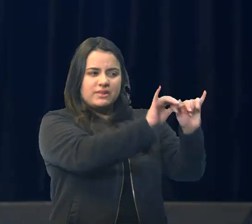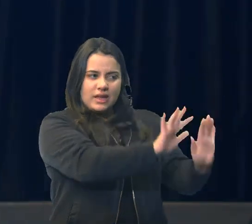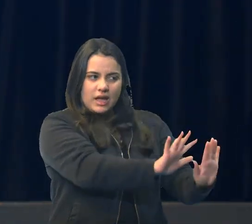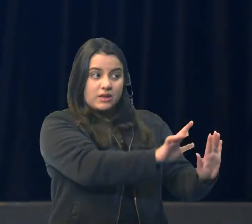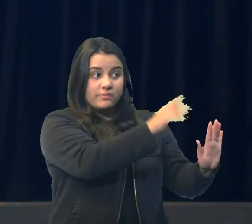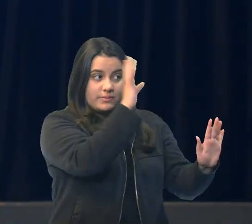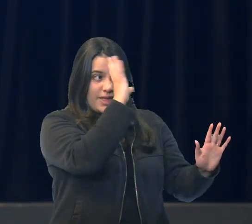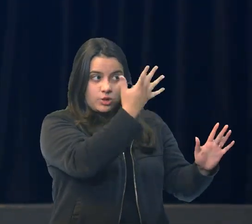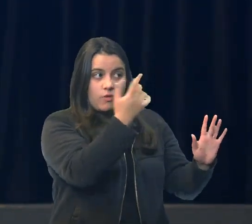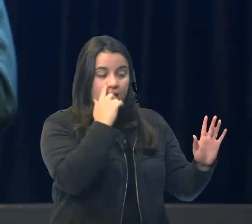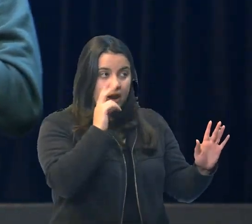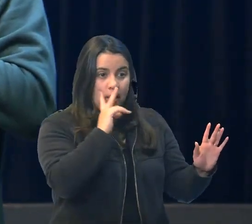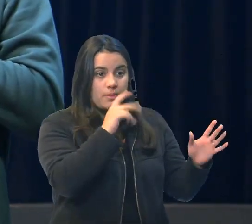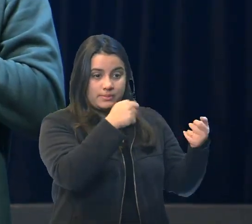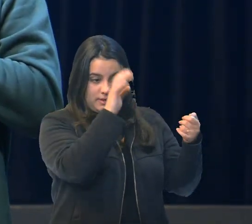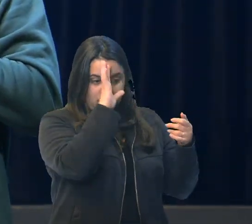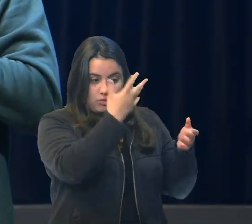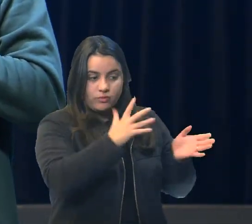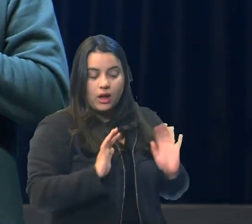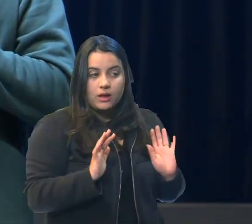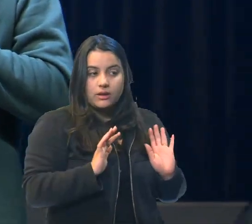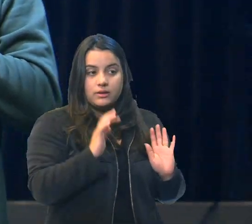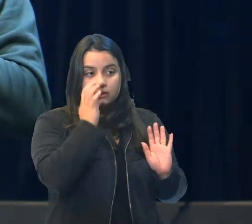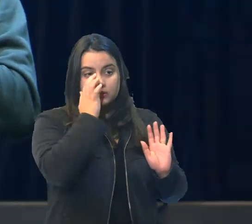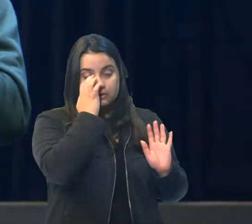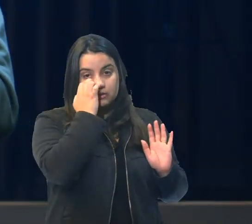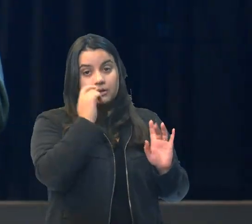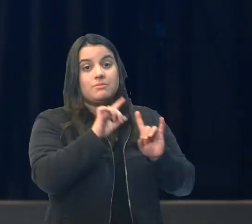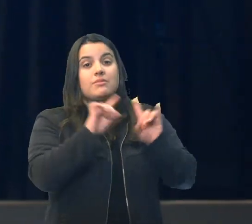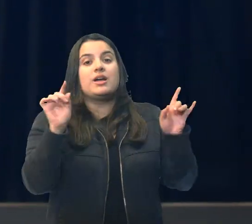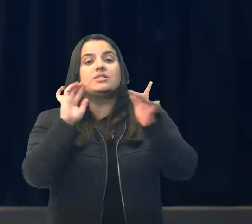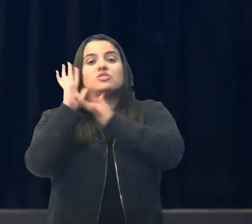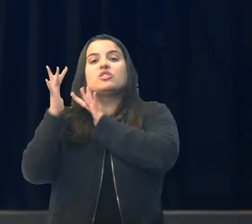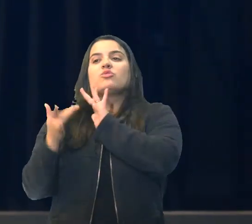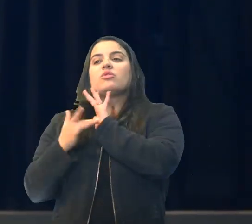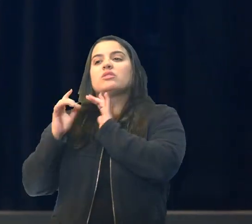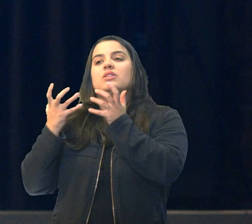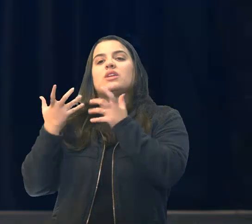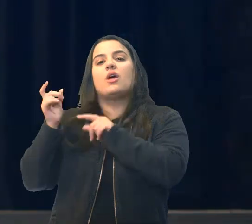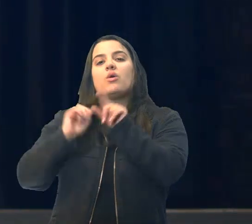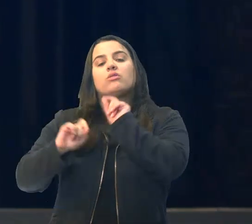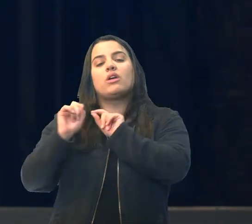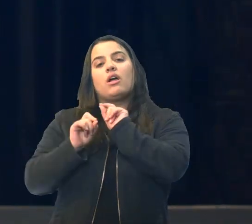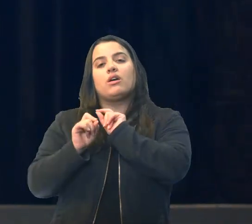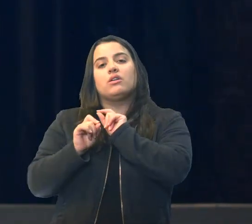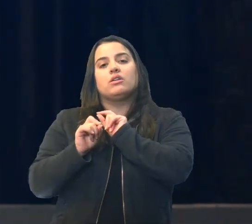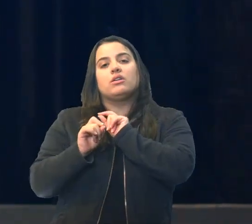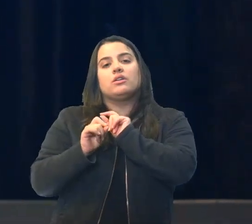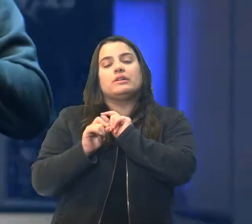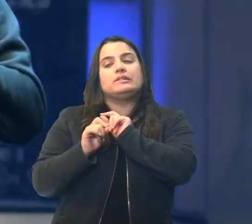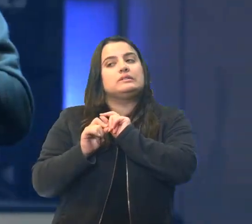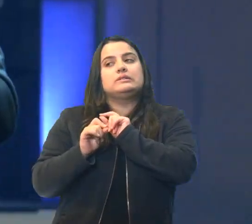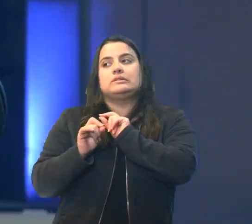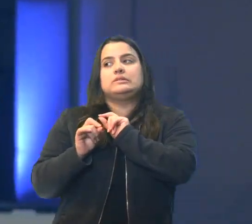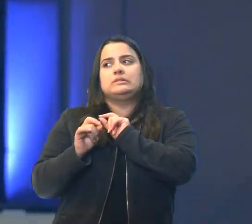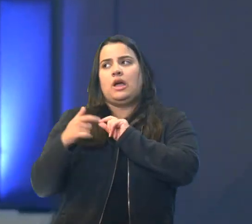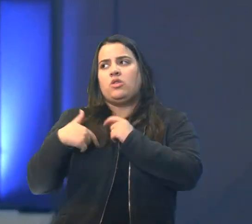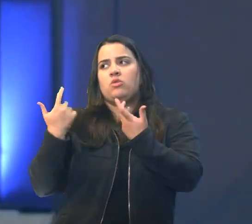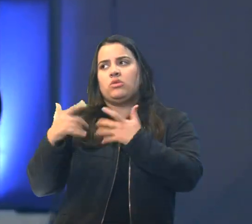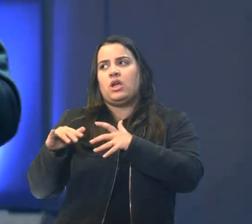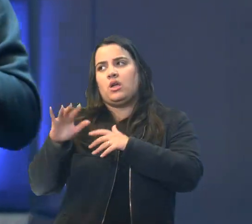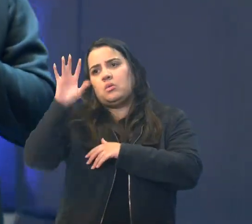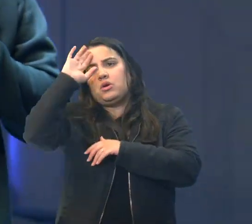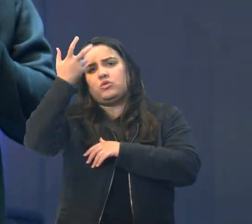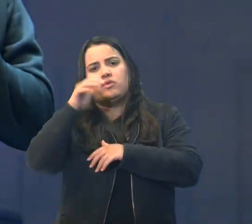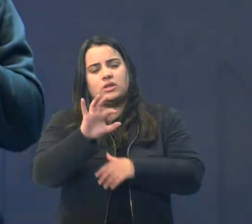aqui? Só que Jesus está querendo que você pare e fale: não é isso que eu quero resolver agora.